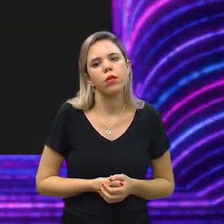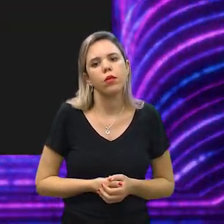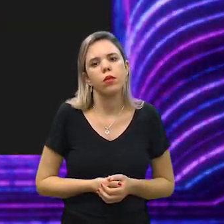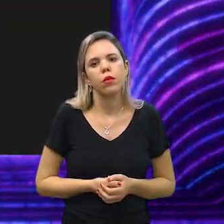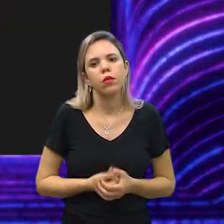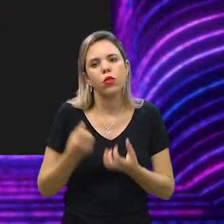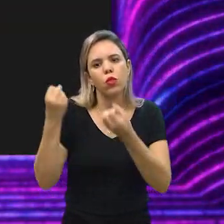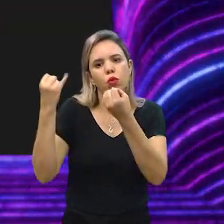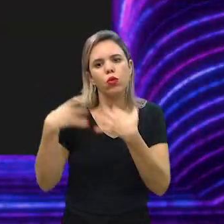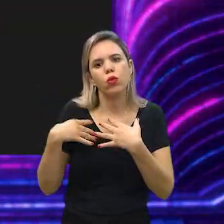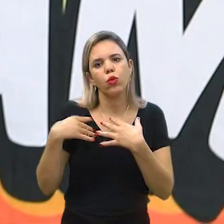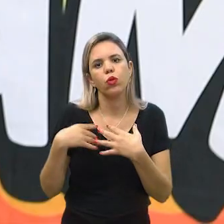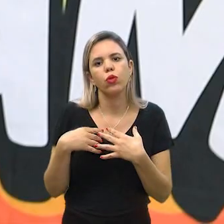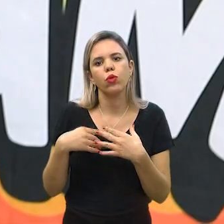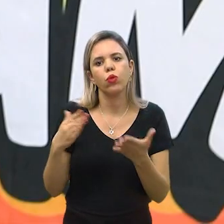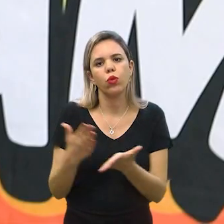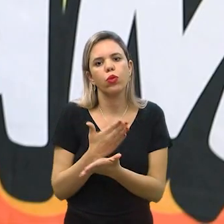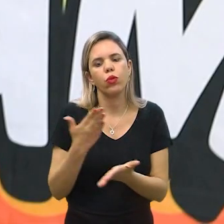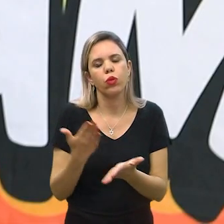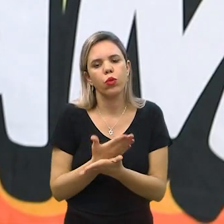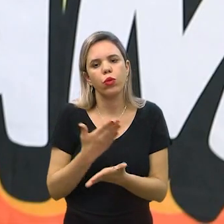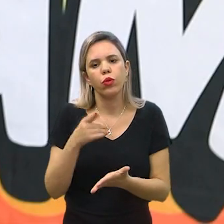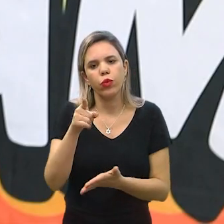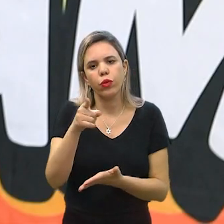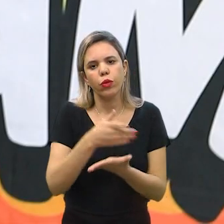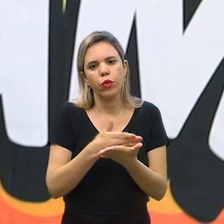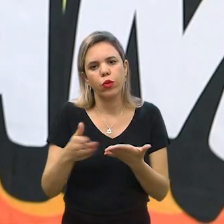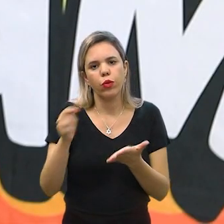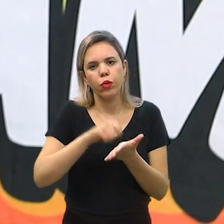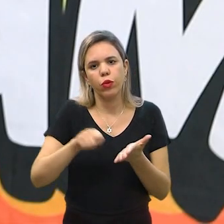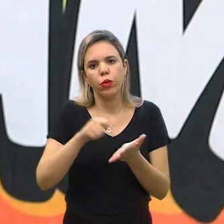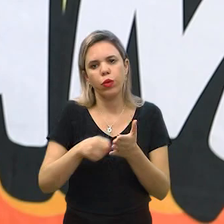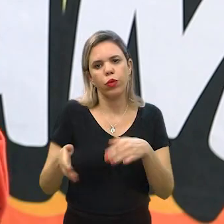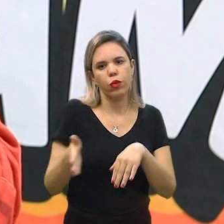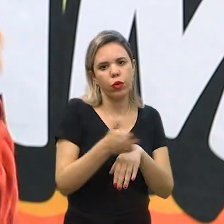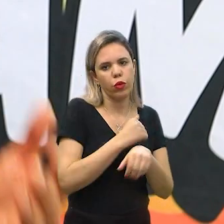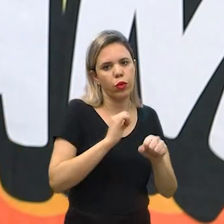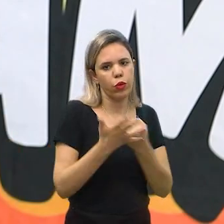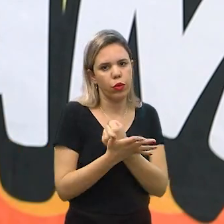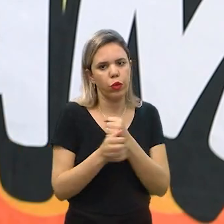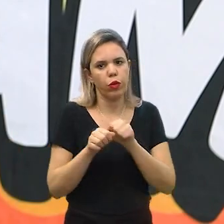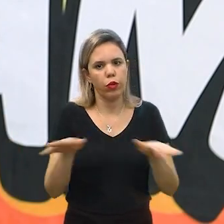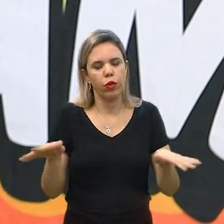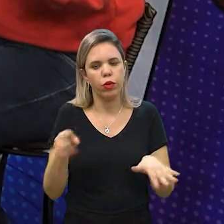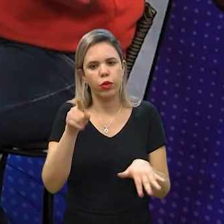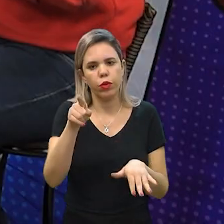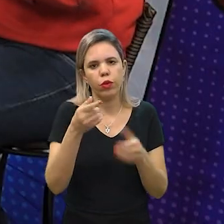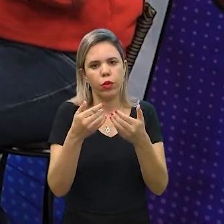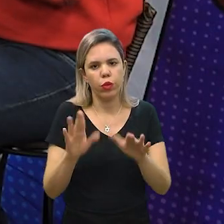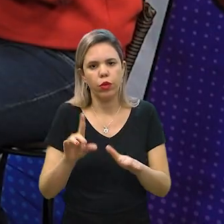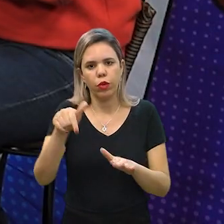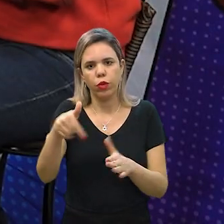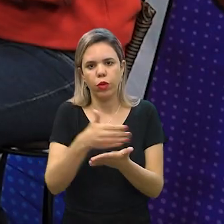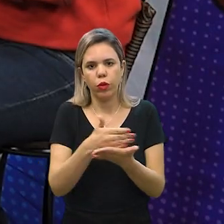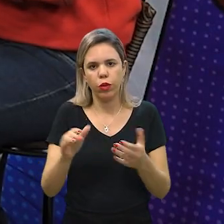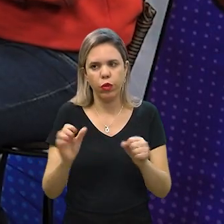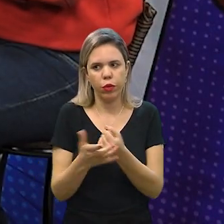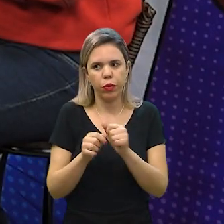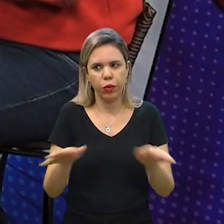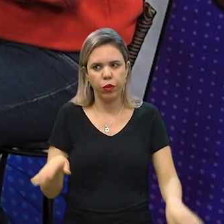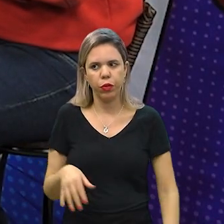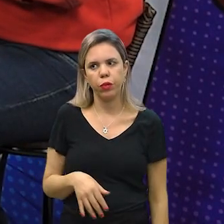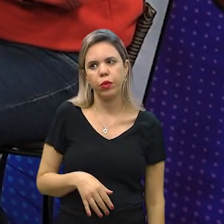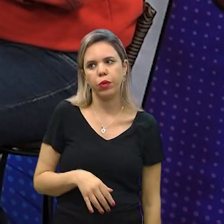Ô, Fernanda, conta pra gente, né? O livro, você começou a escrever antes da pandemia e você lançou ele no começo